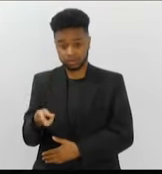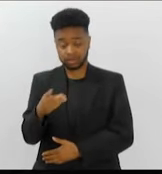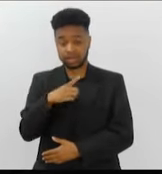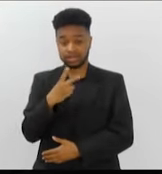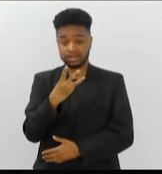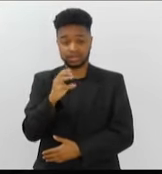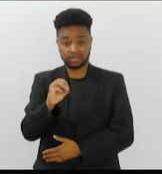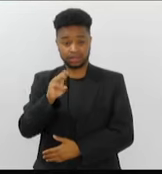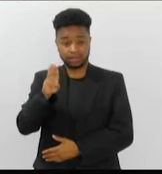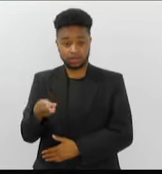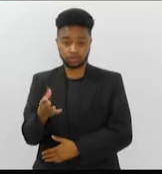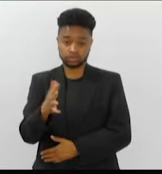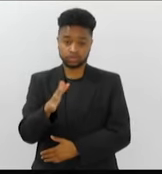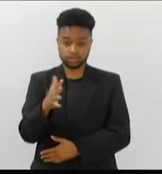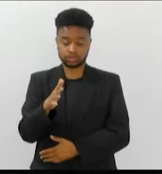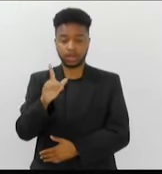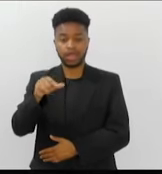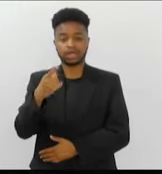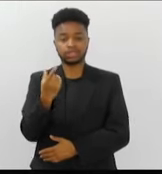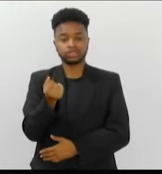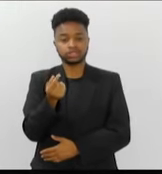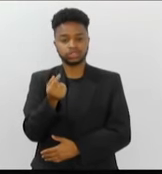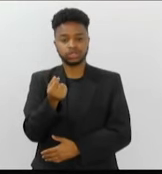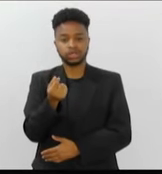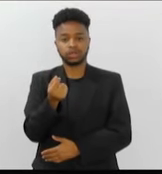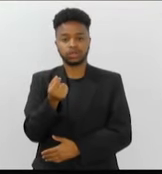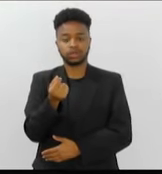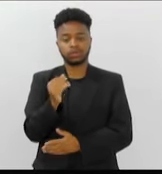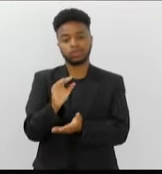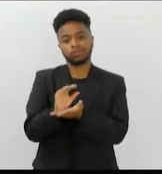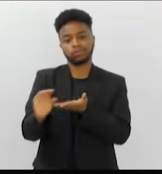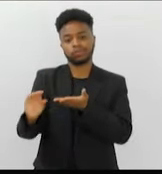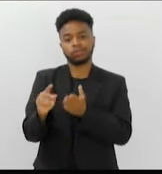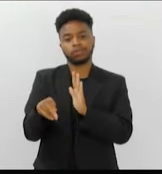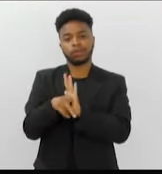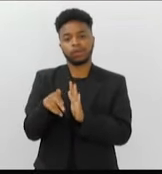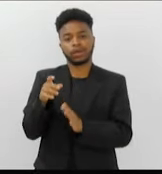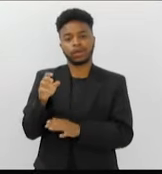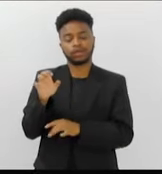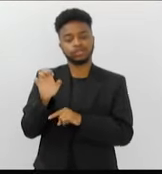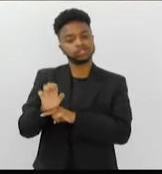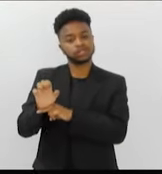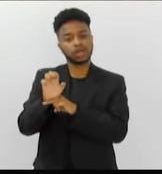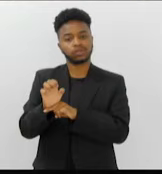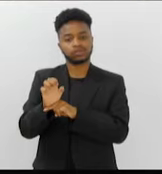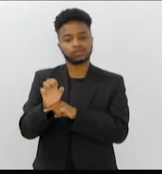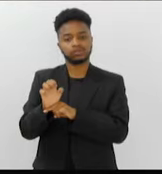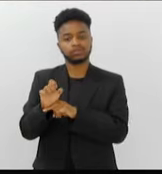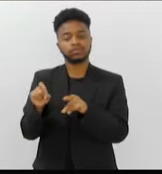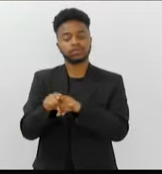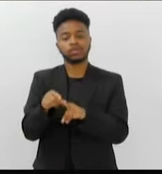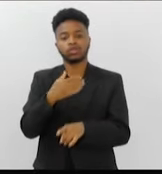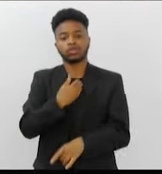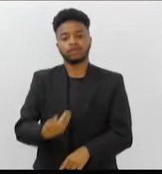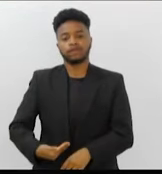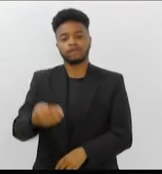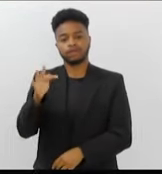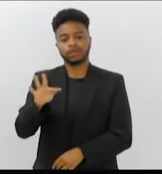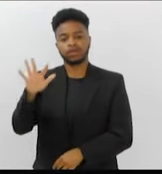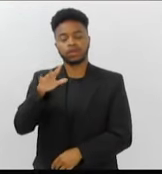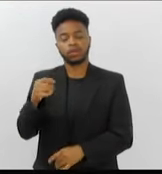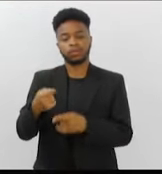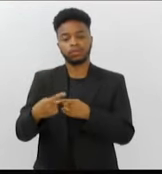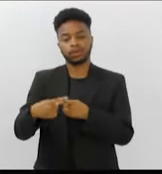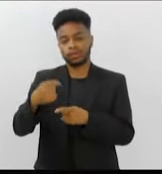milhões aproximadamente são recursos transferidos pelo Estado e pelo governo federal, que a prefeitura desviou,